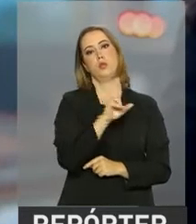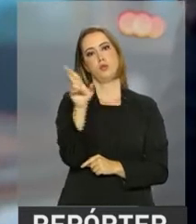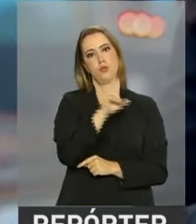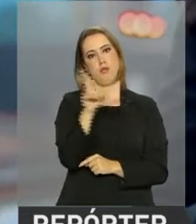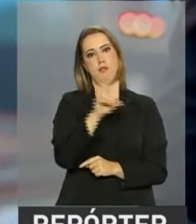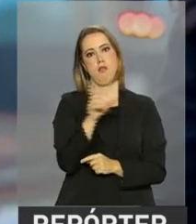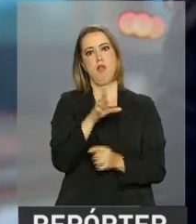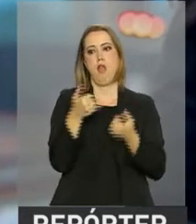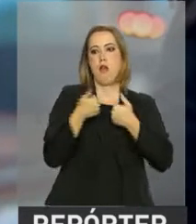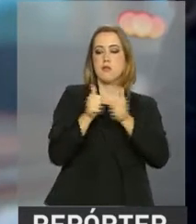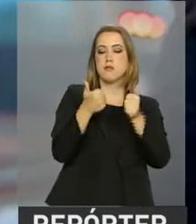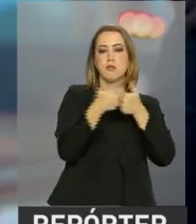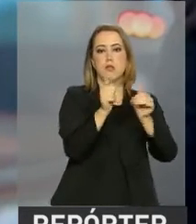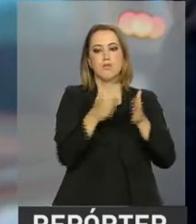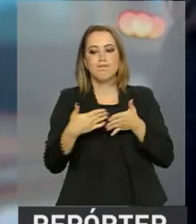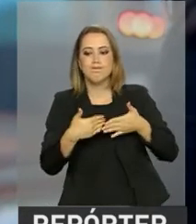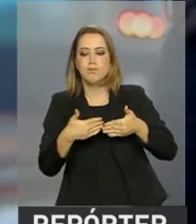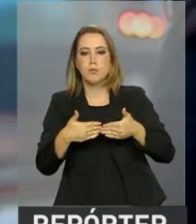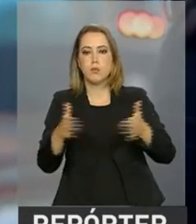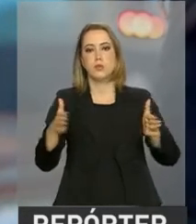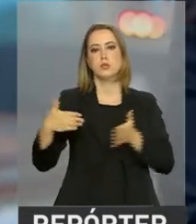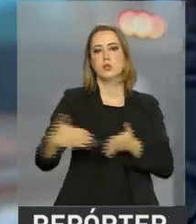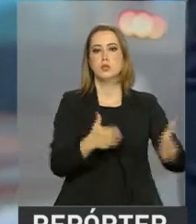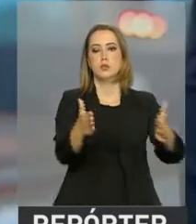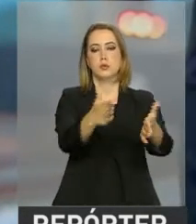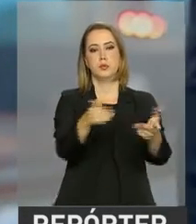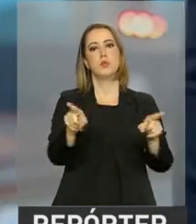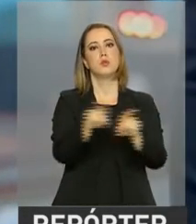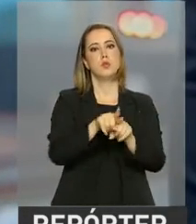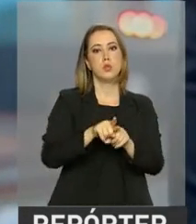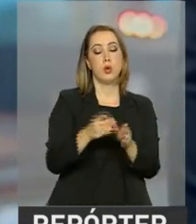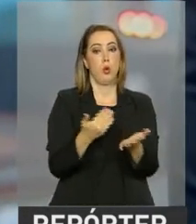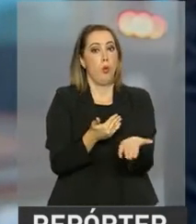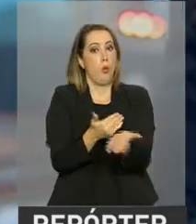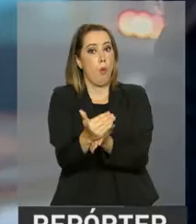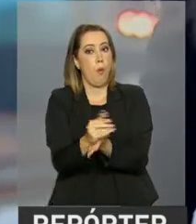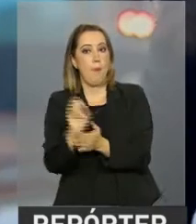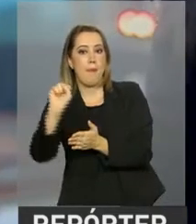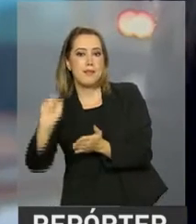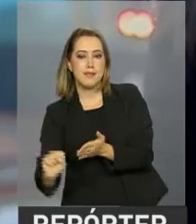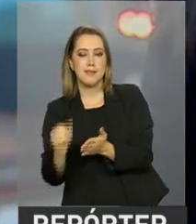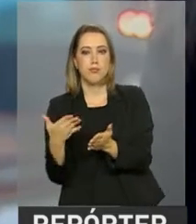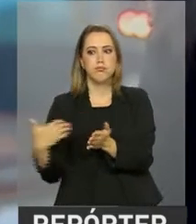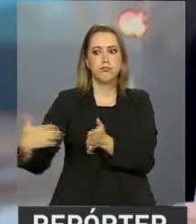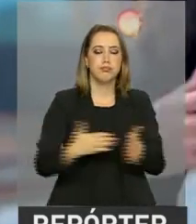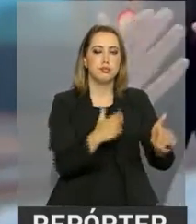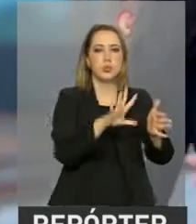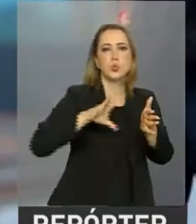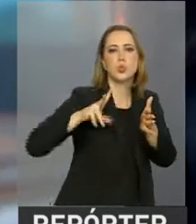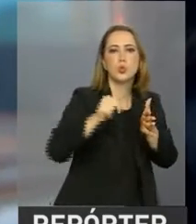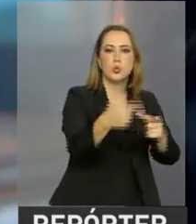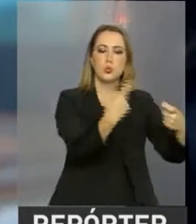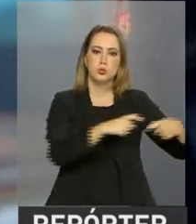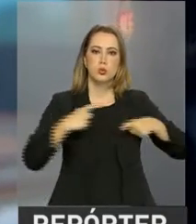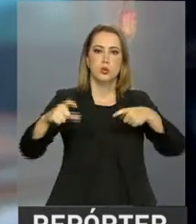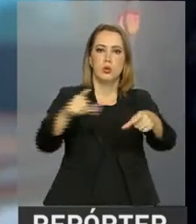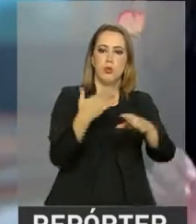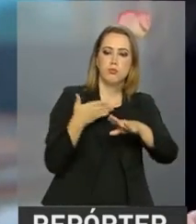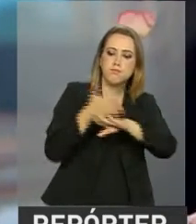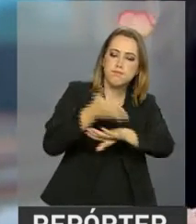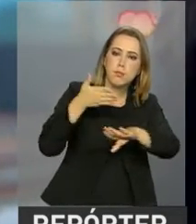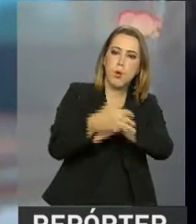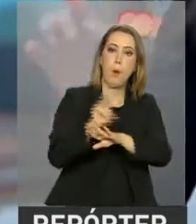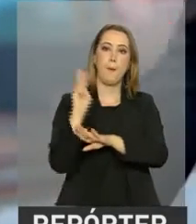incluindo aí a expansão da estrada de ferro Carajás, que sai do sudeste do Pará, percorre o interior, atravessa a divisa